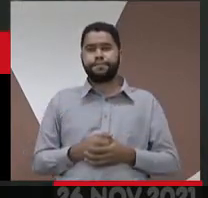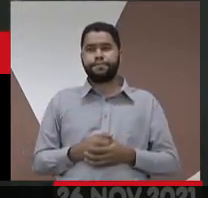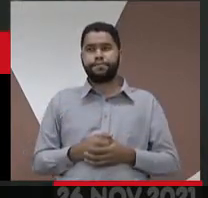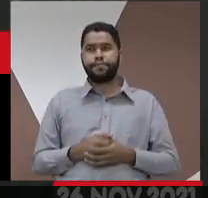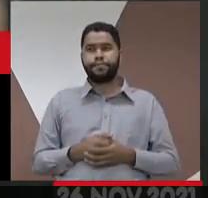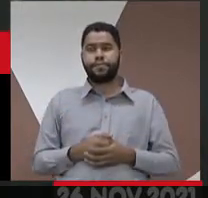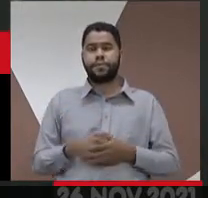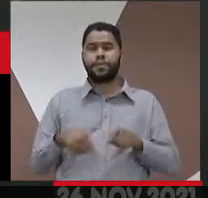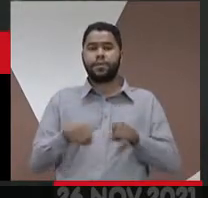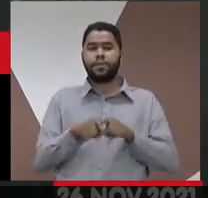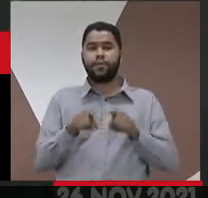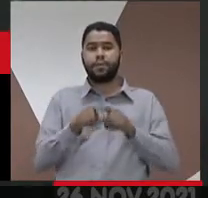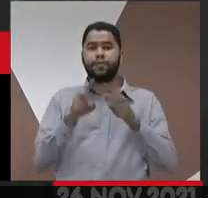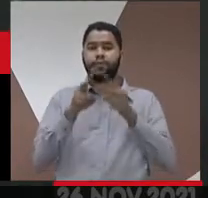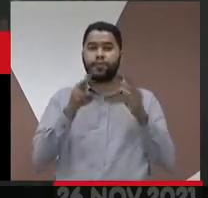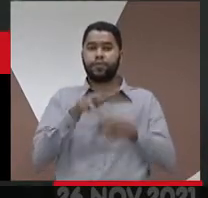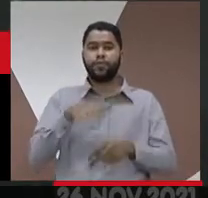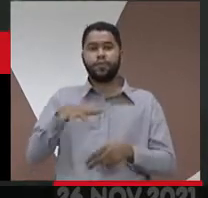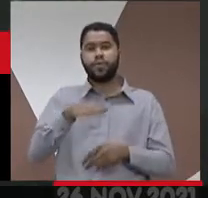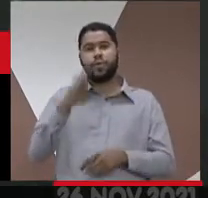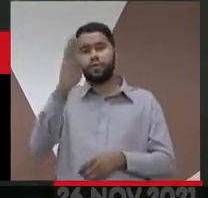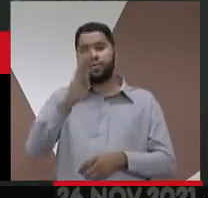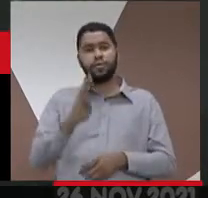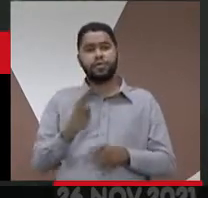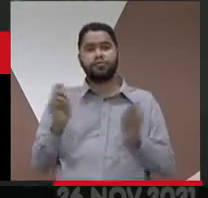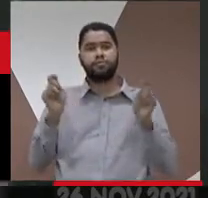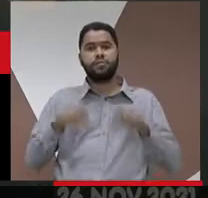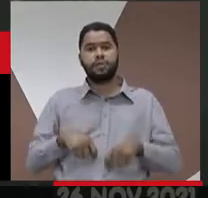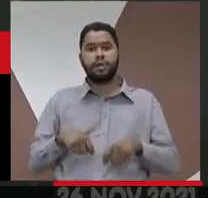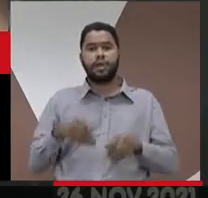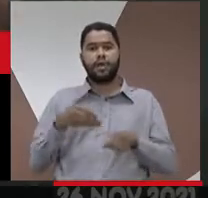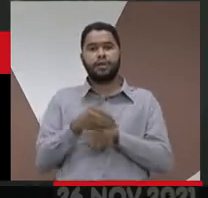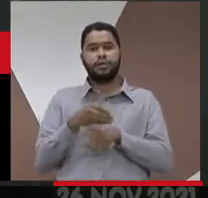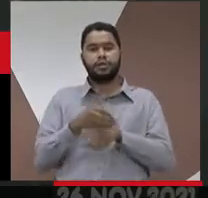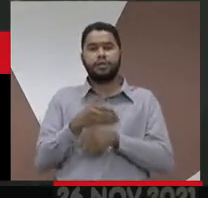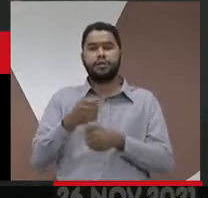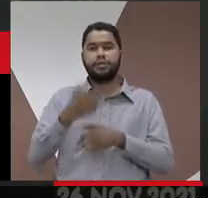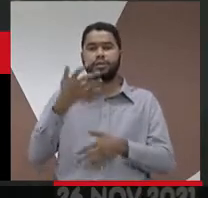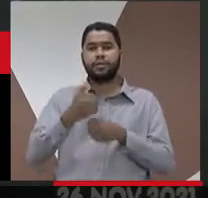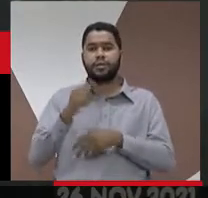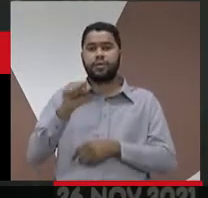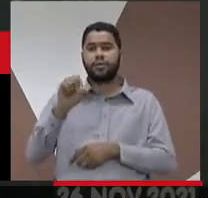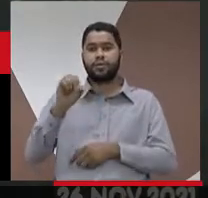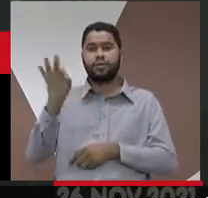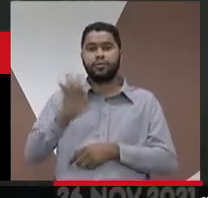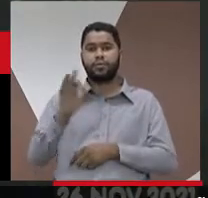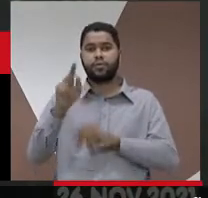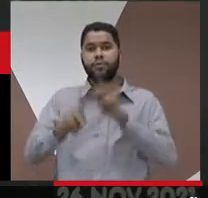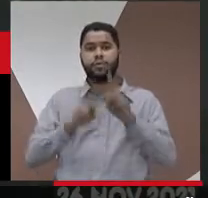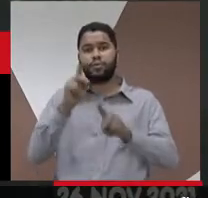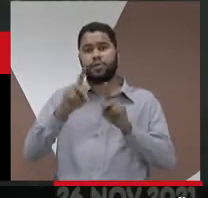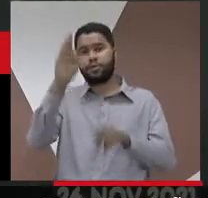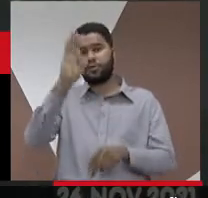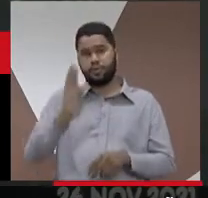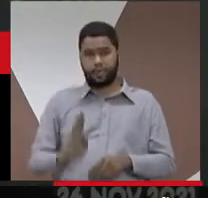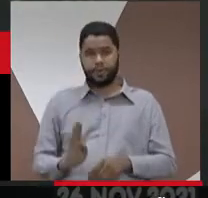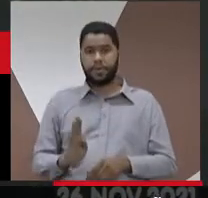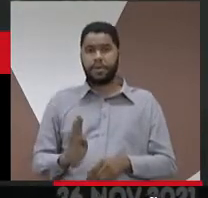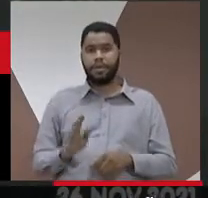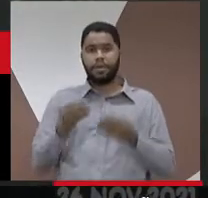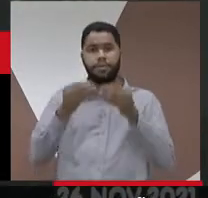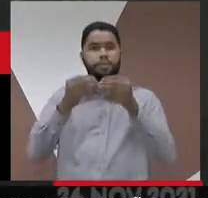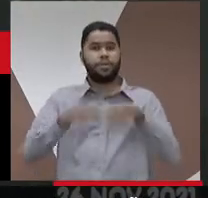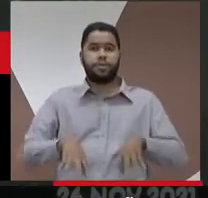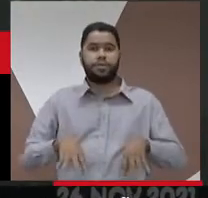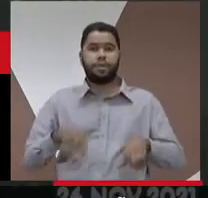Virtuais, enquanto o trabalhador brasileiro não tinha condição de acessar os dados móveis. Mais de 80% da população brasileira prejudicada